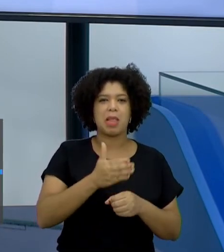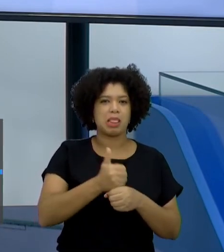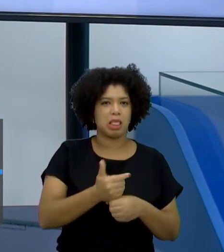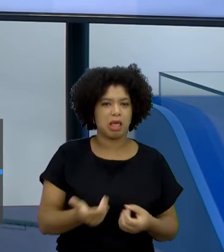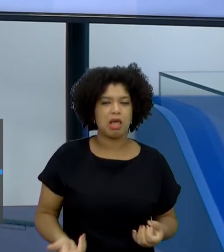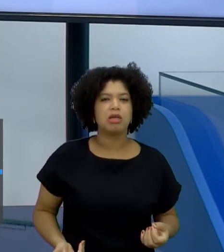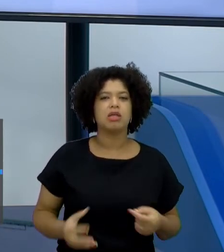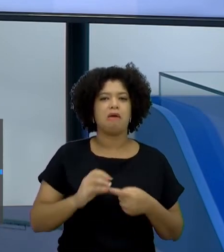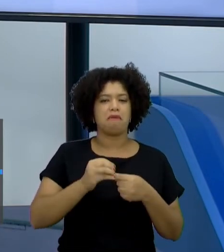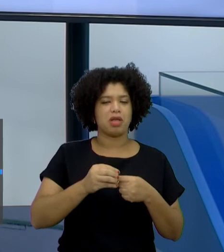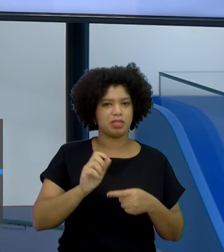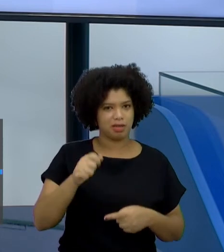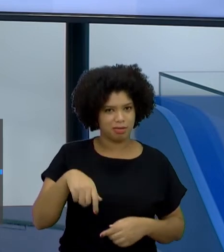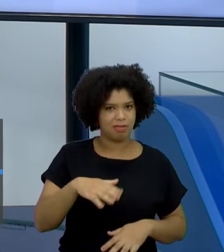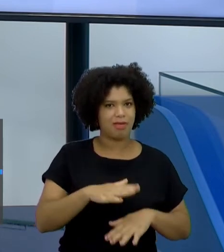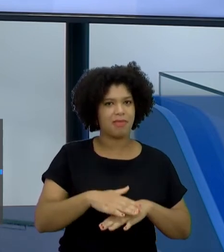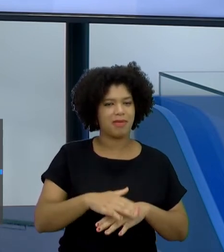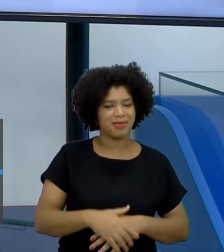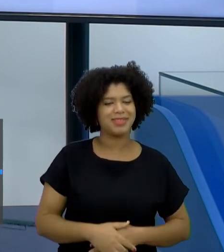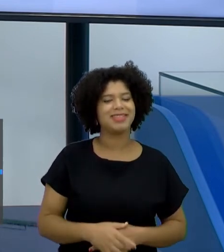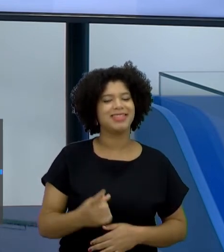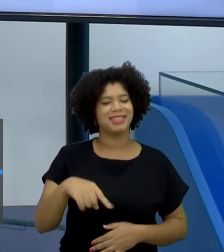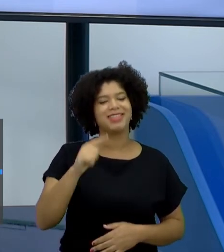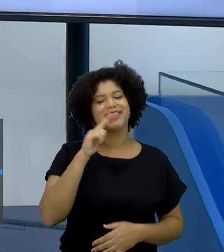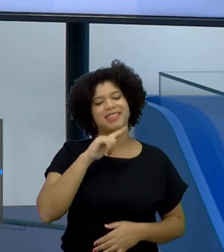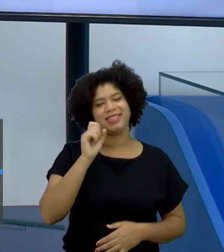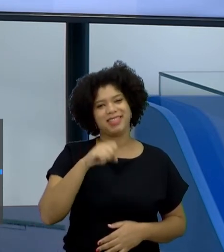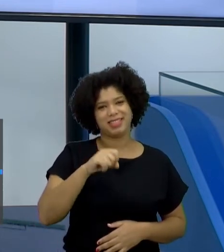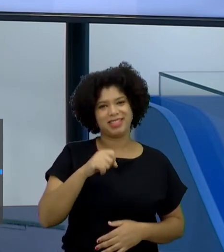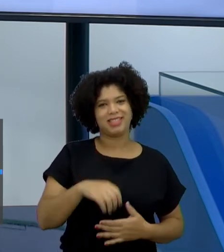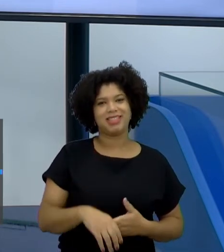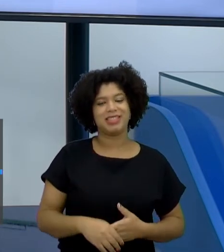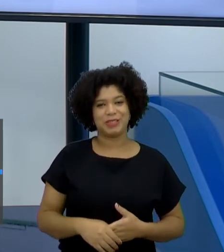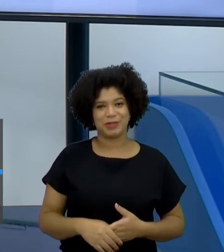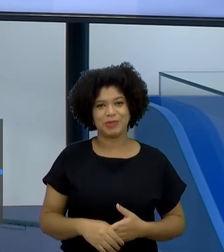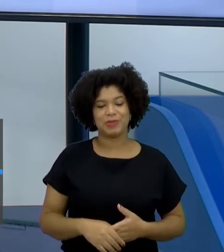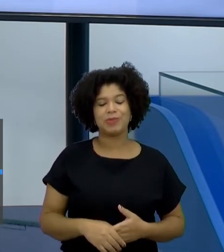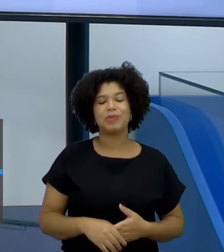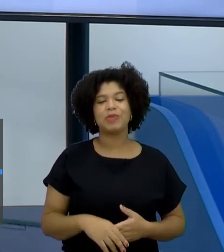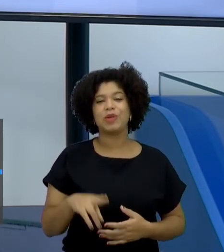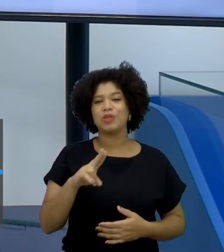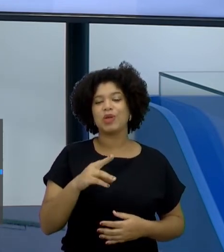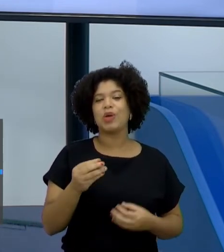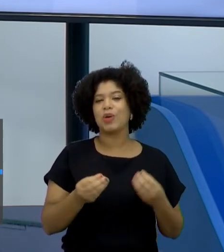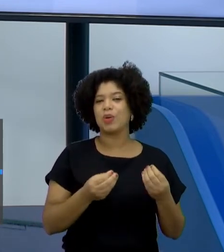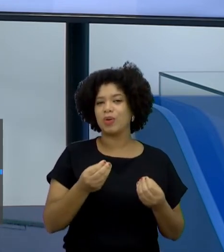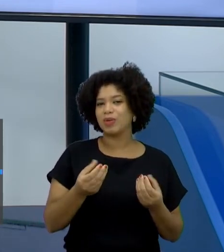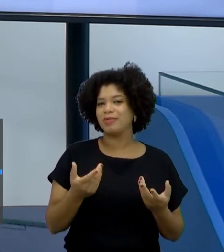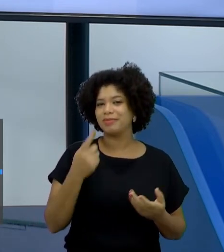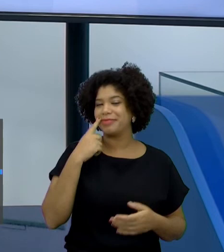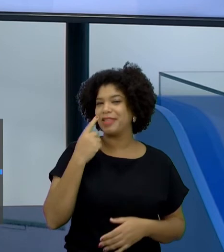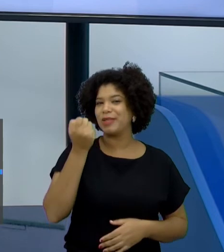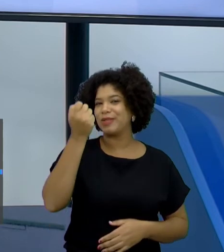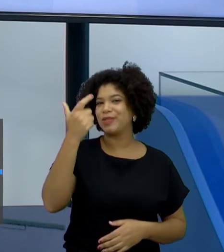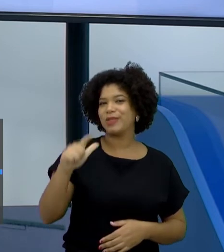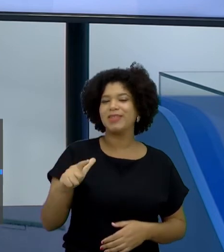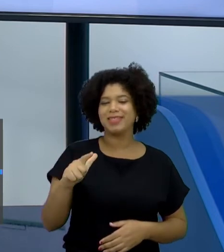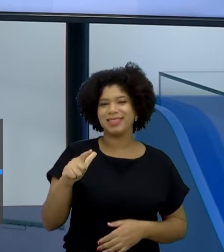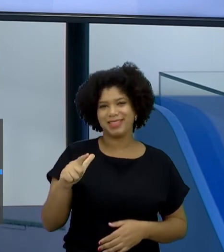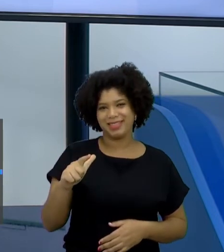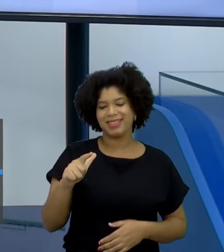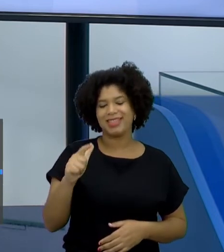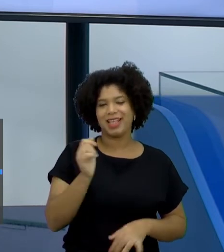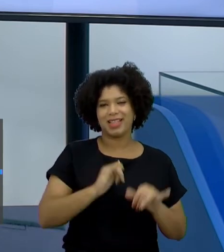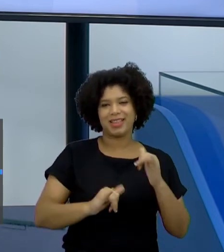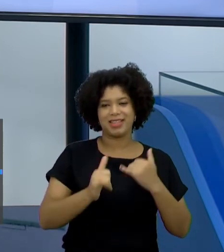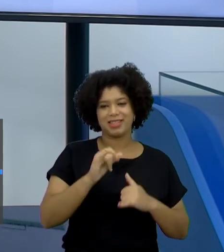de pressão ali? Dá para ferver a água ali numa panela de pressão, usando apenas a energia solar.